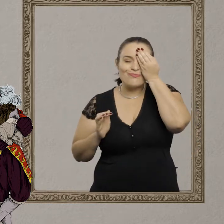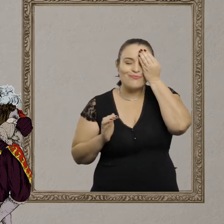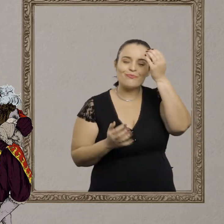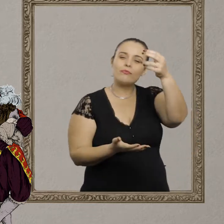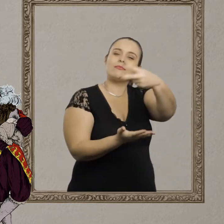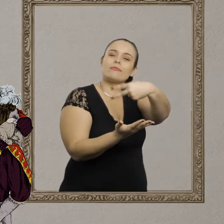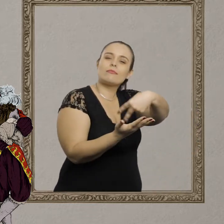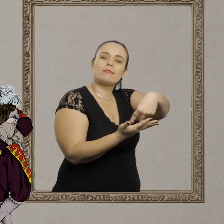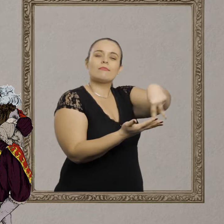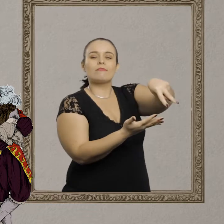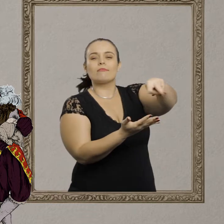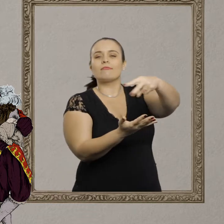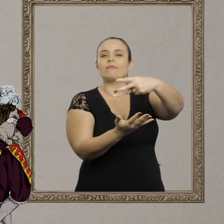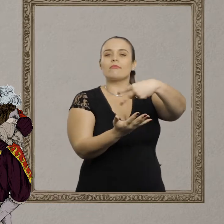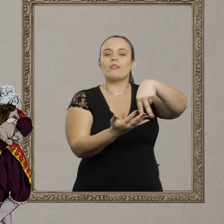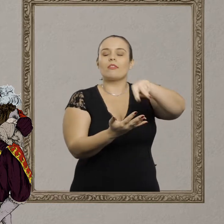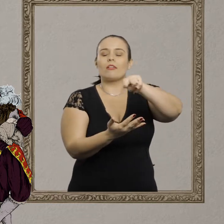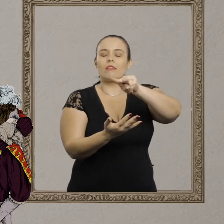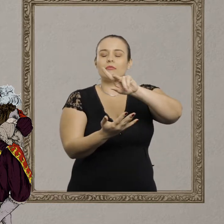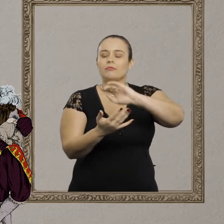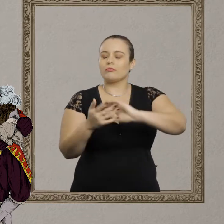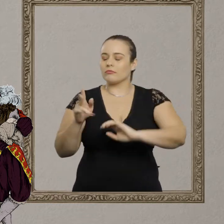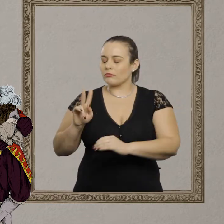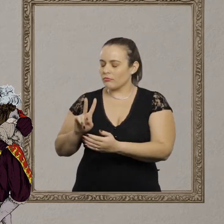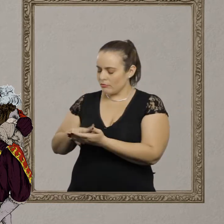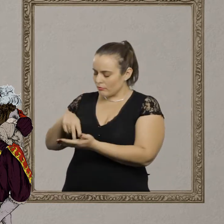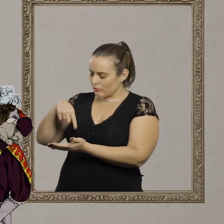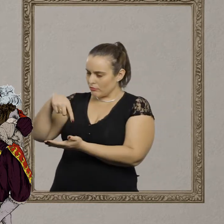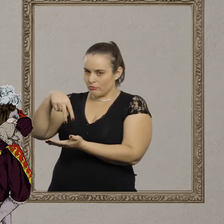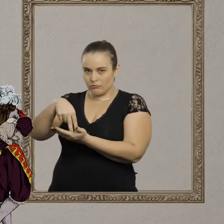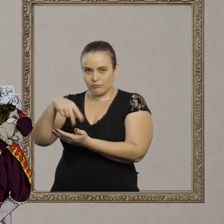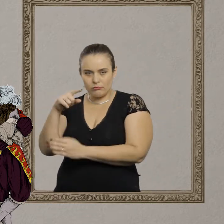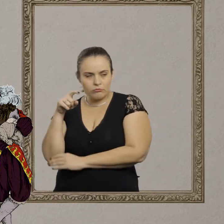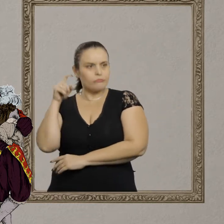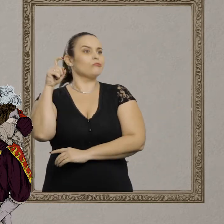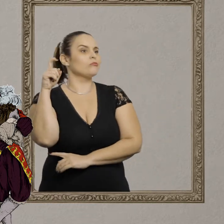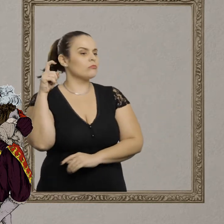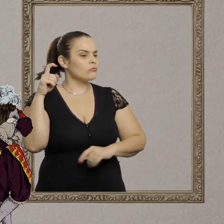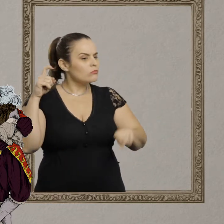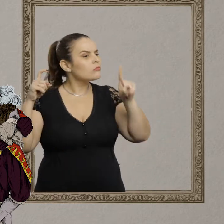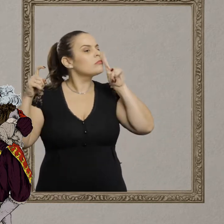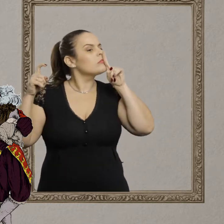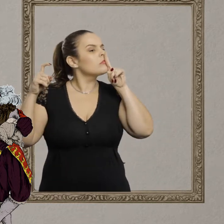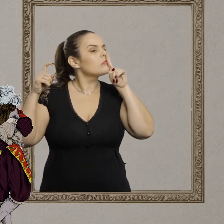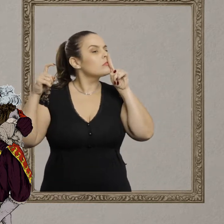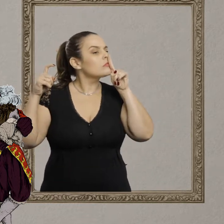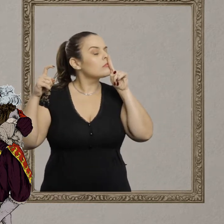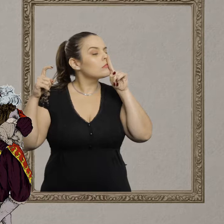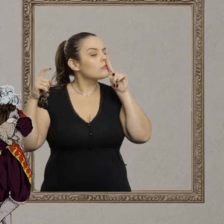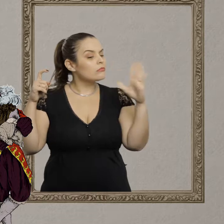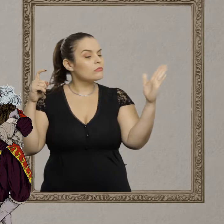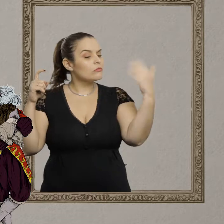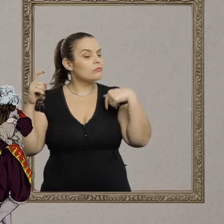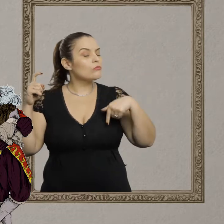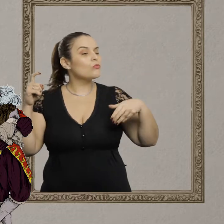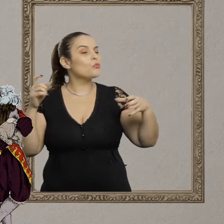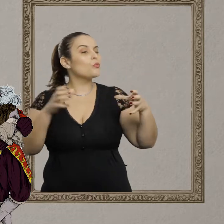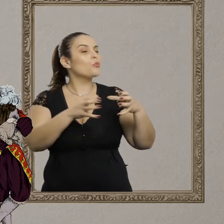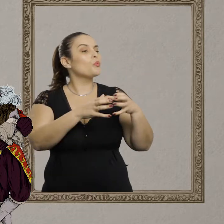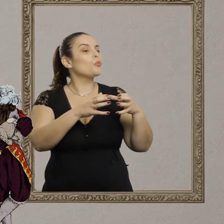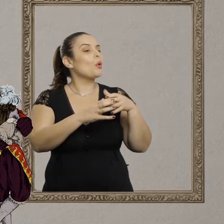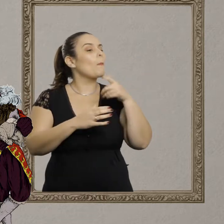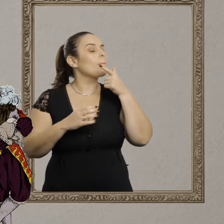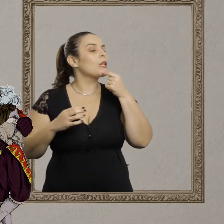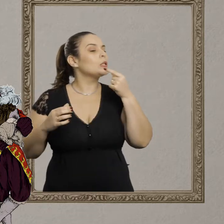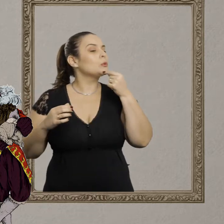Capitão Gancho levantou muito bravo. Mandou os homens ficarem em silêncio. Gancho pediu para trazerem os meninos.